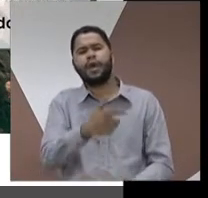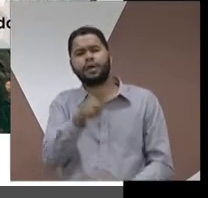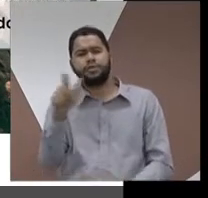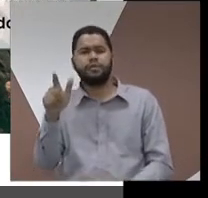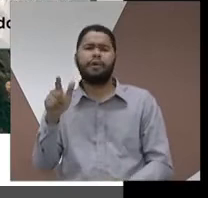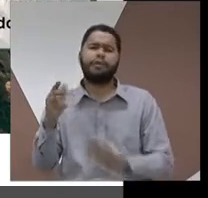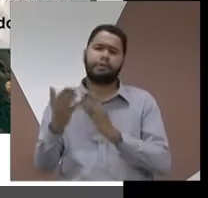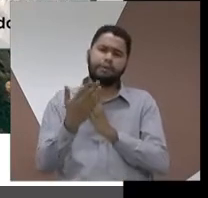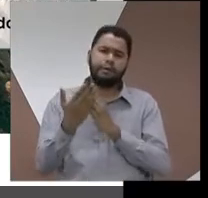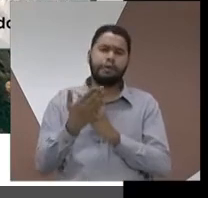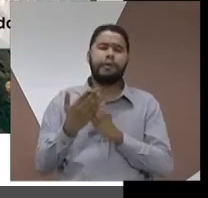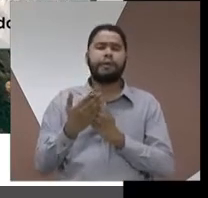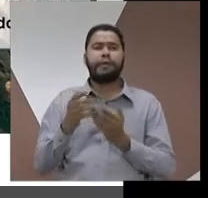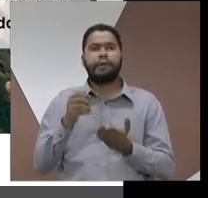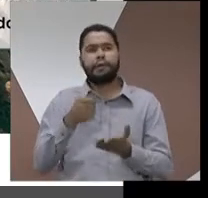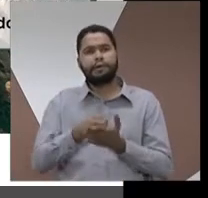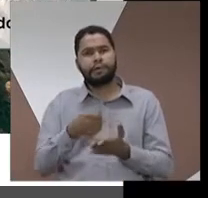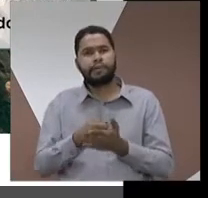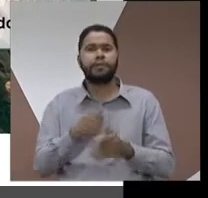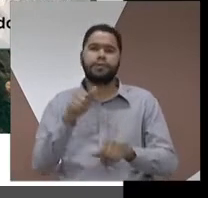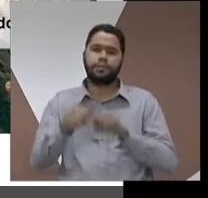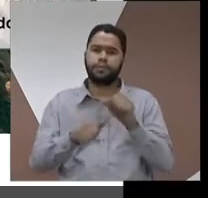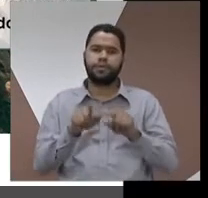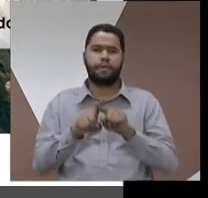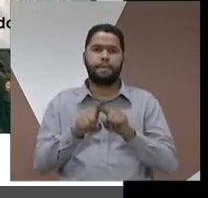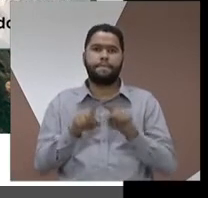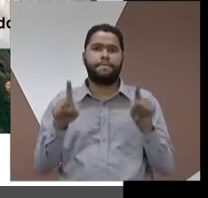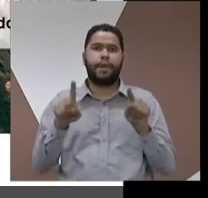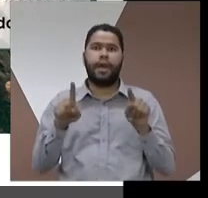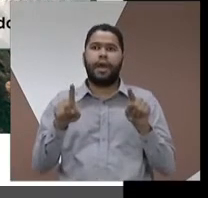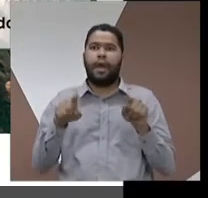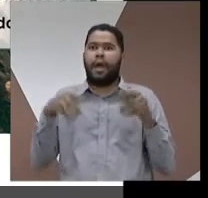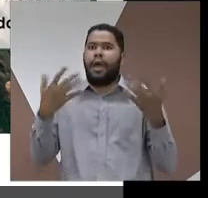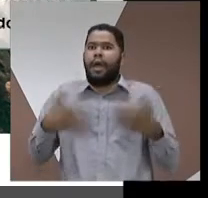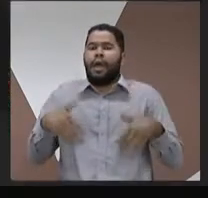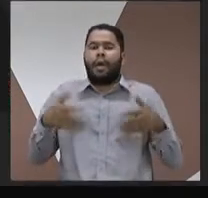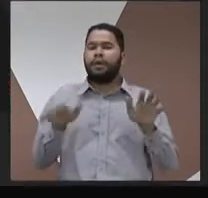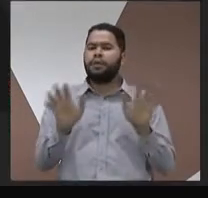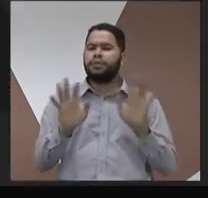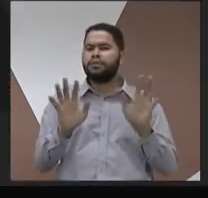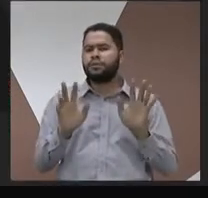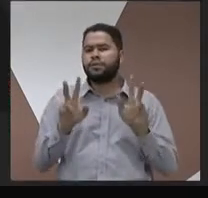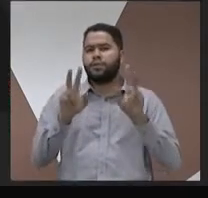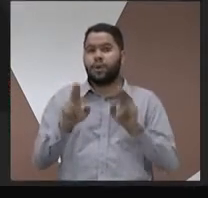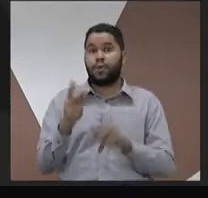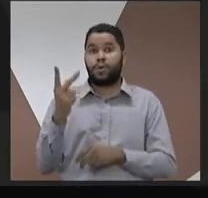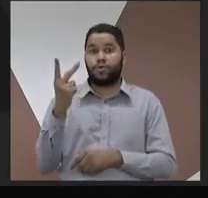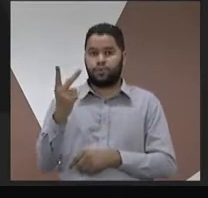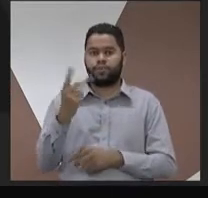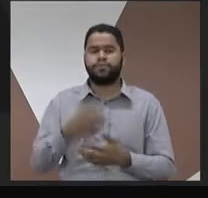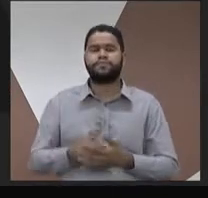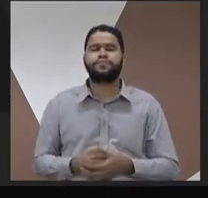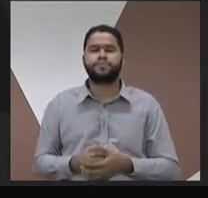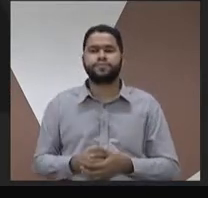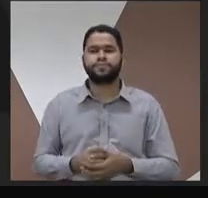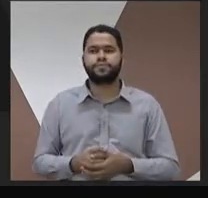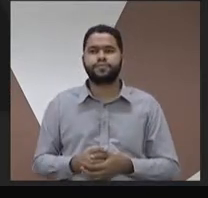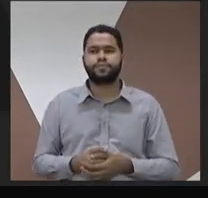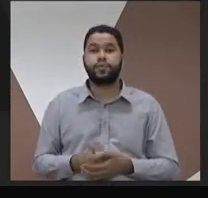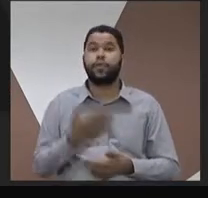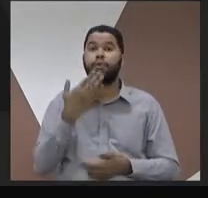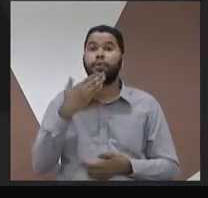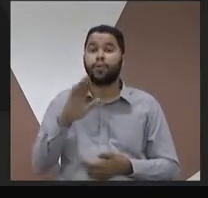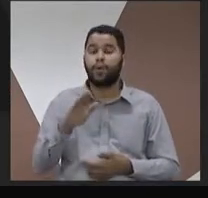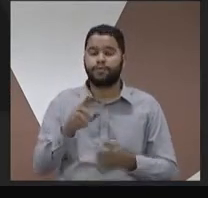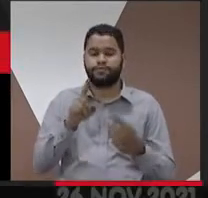elas exigiam algum nível de mudança, mas não uma mudança tão intensa no projeto como essas duas demandas. Quais foram?